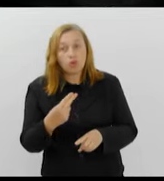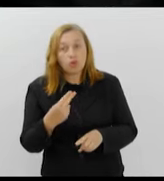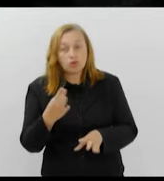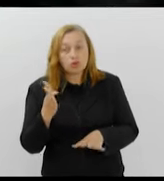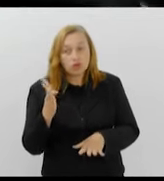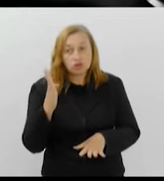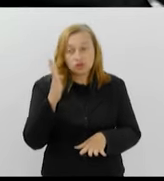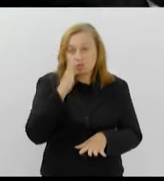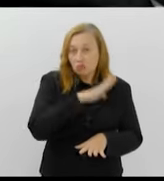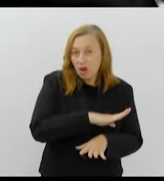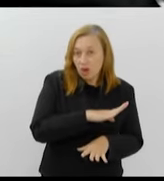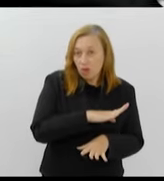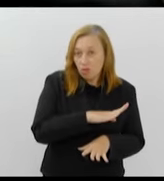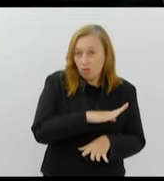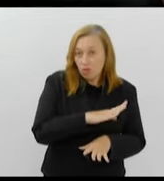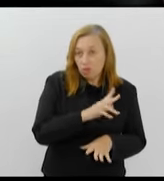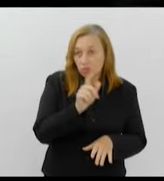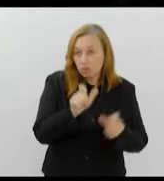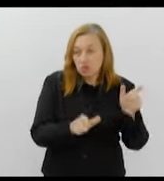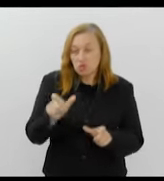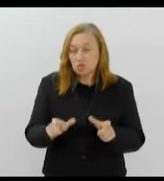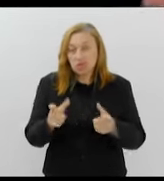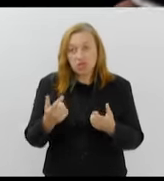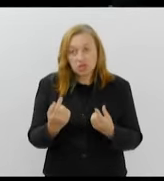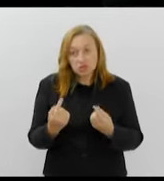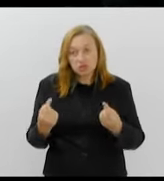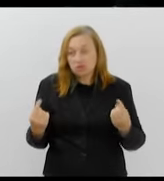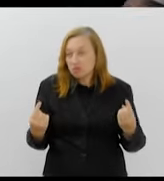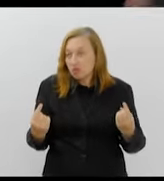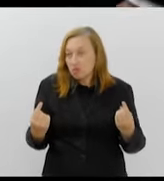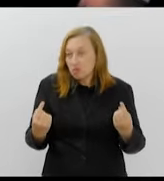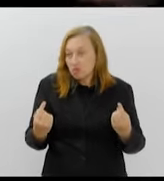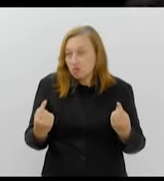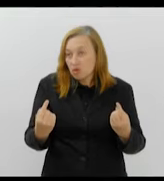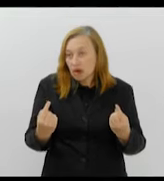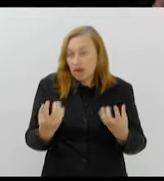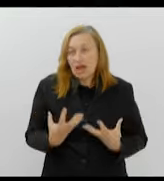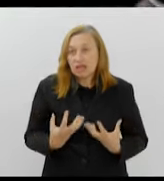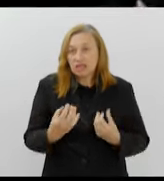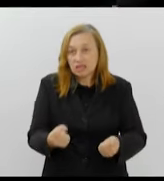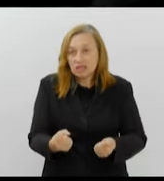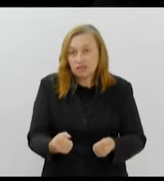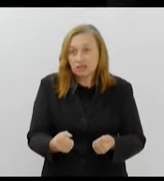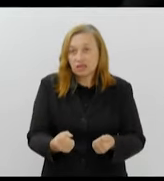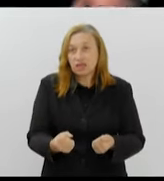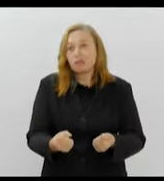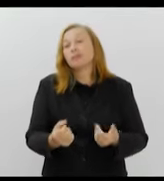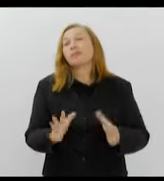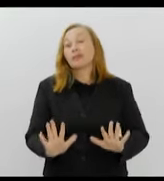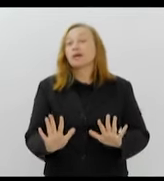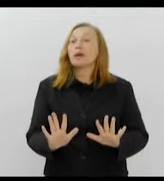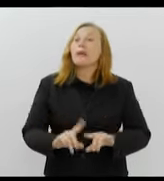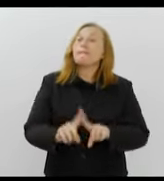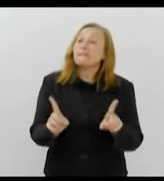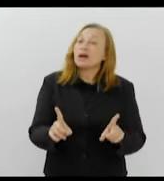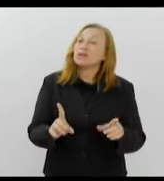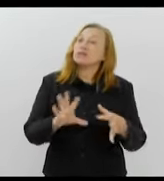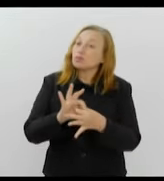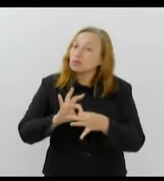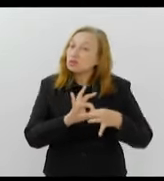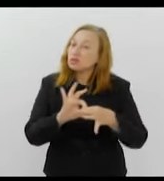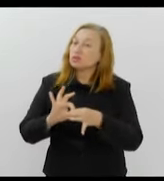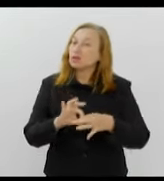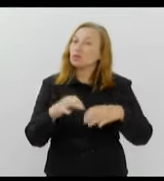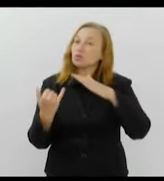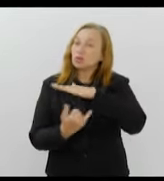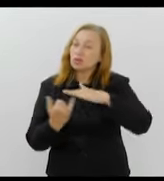tipo de discórdia nesse Parlamento H discórdia ideológica calor deuss h institucional